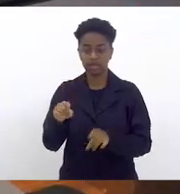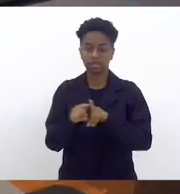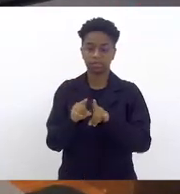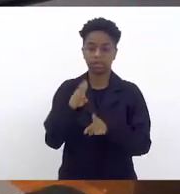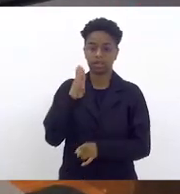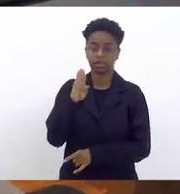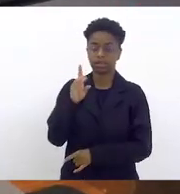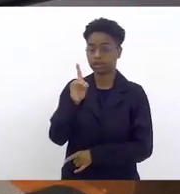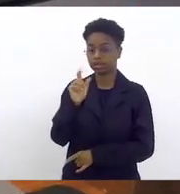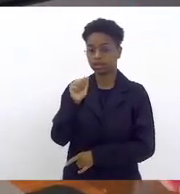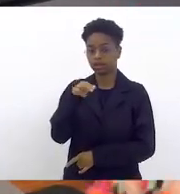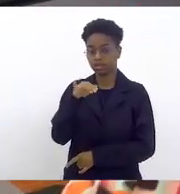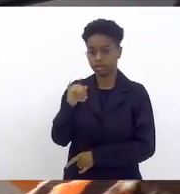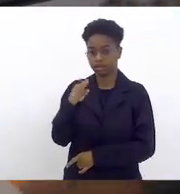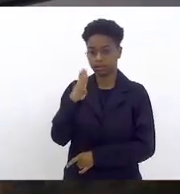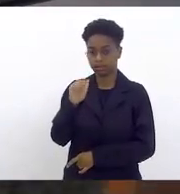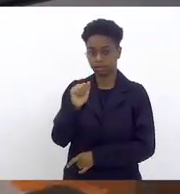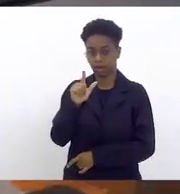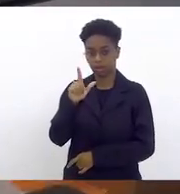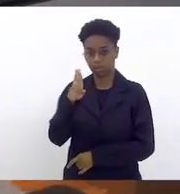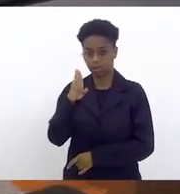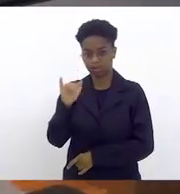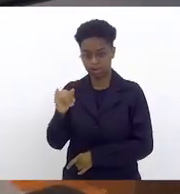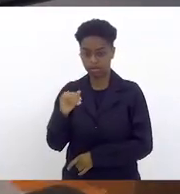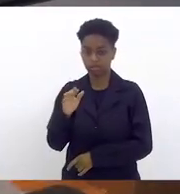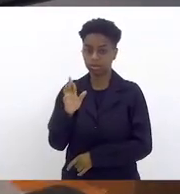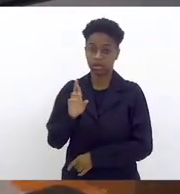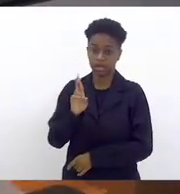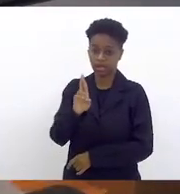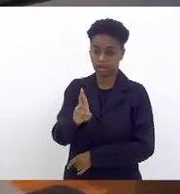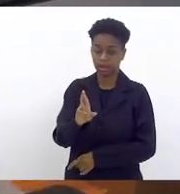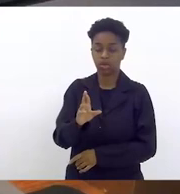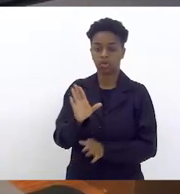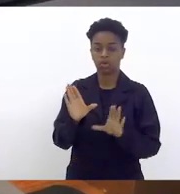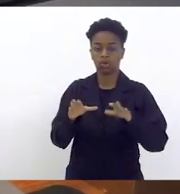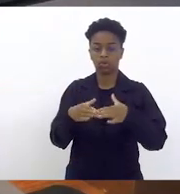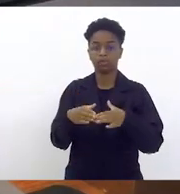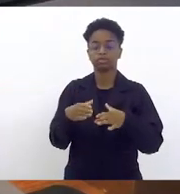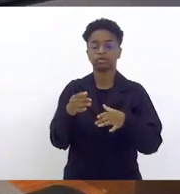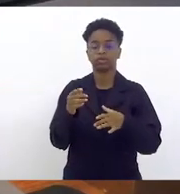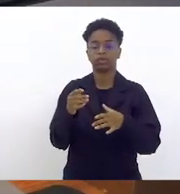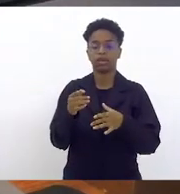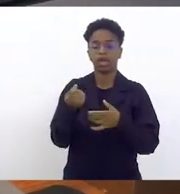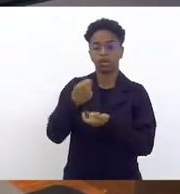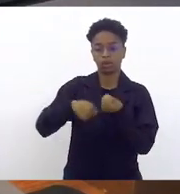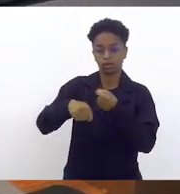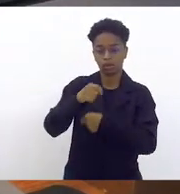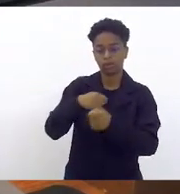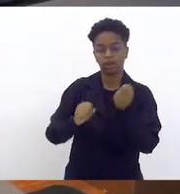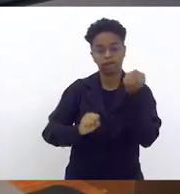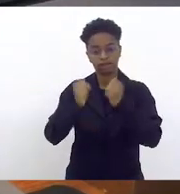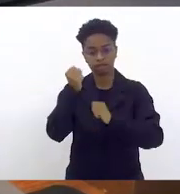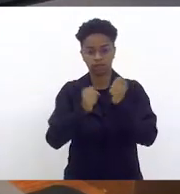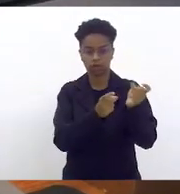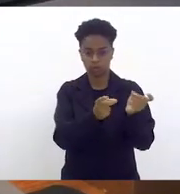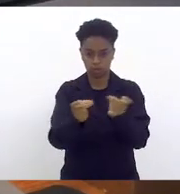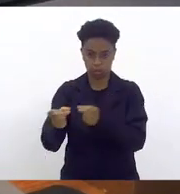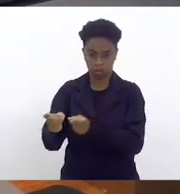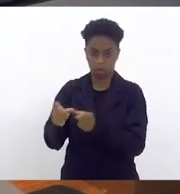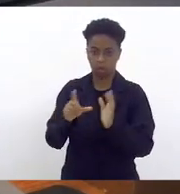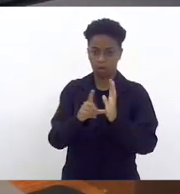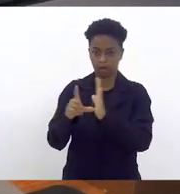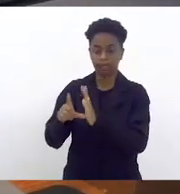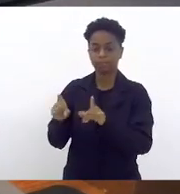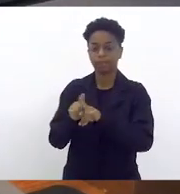vice-presidente da comissão de Economia Indústria e Comércio antes de passar a palavra para os demais palestrantes